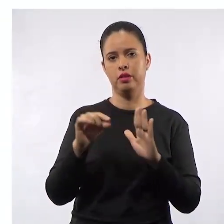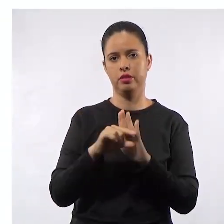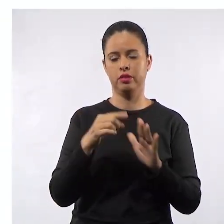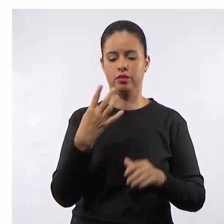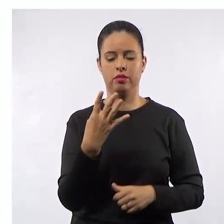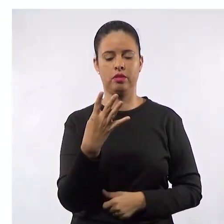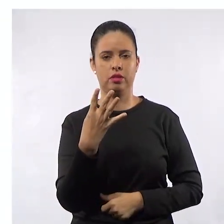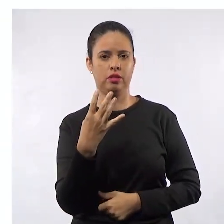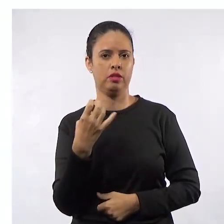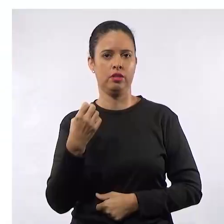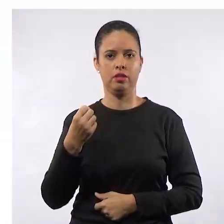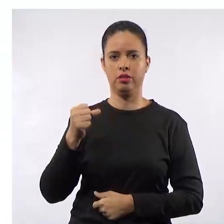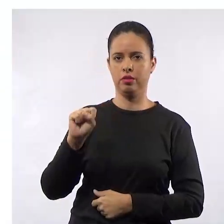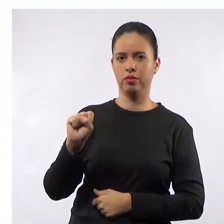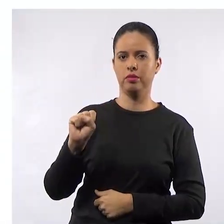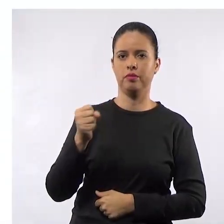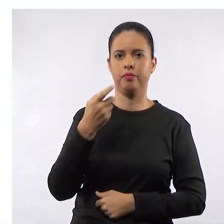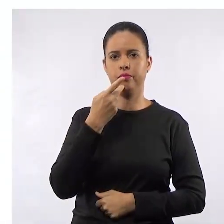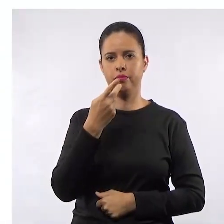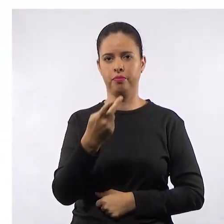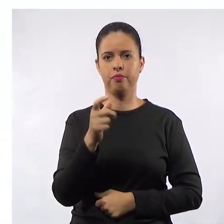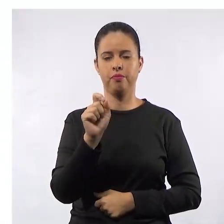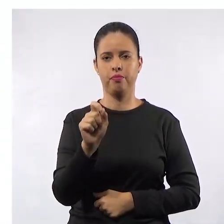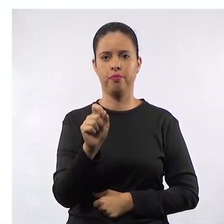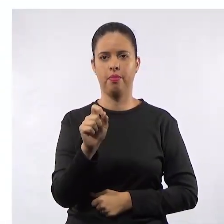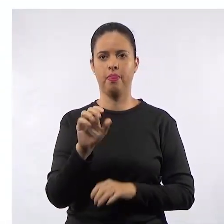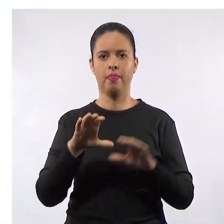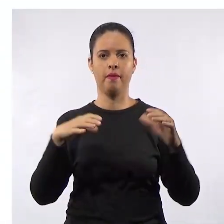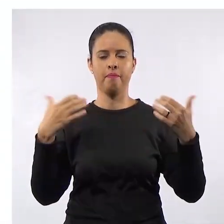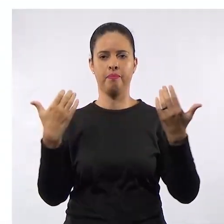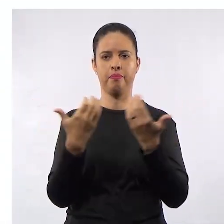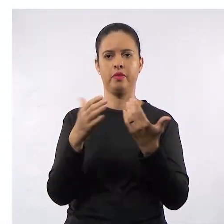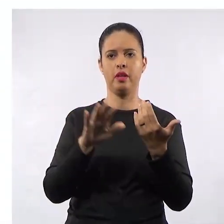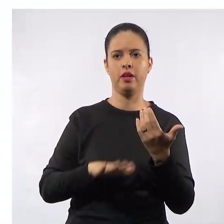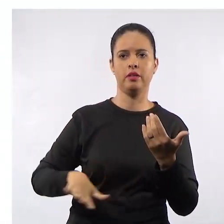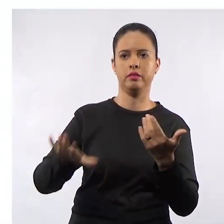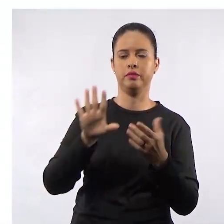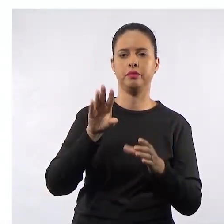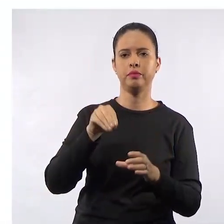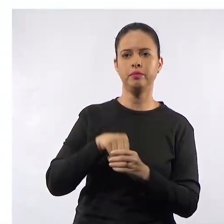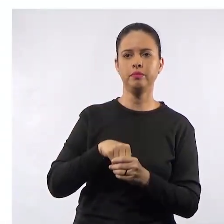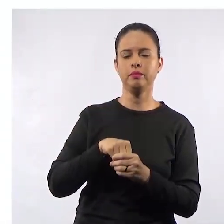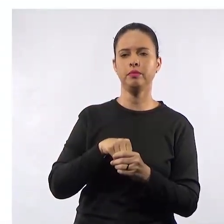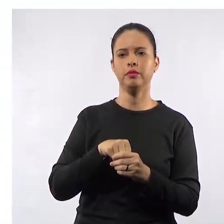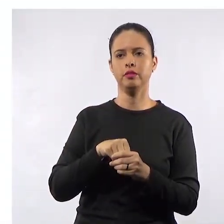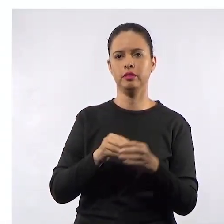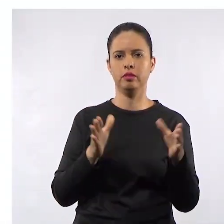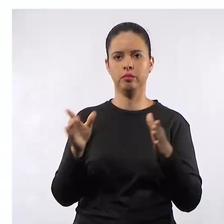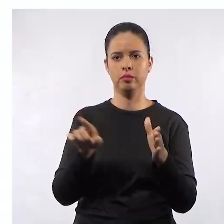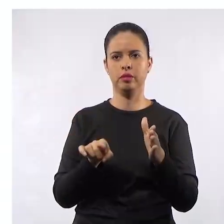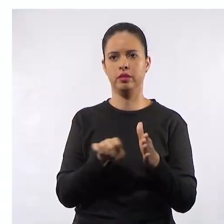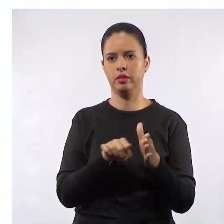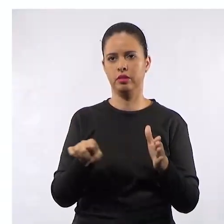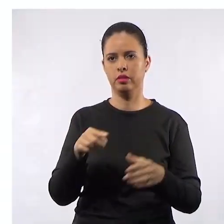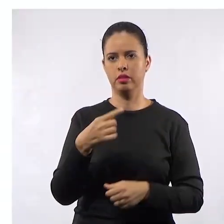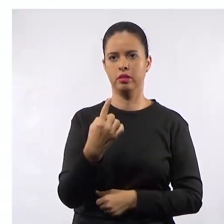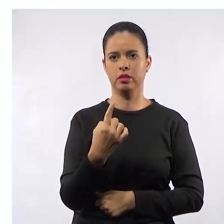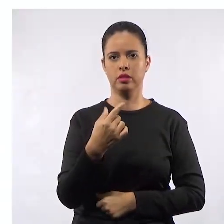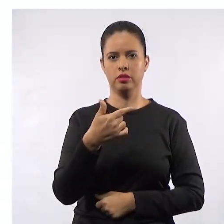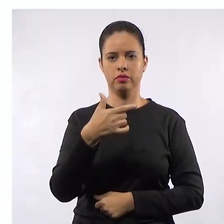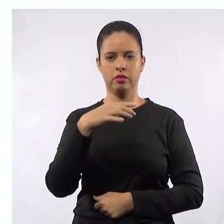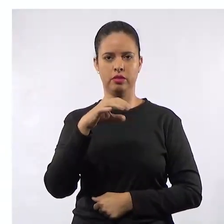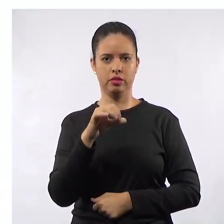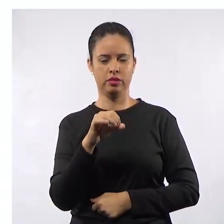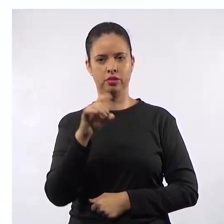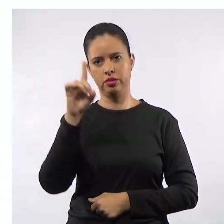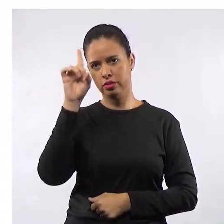artigo 48 do ADCT, diz assim, ó, o Congresso Nacional, dentro de 120 dias da